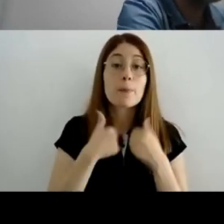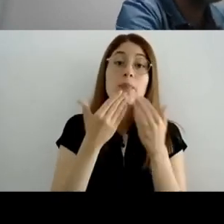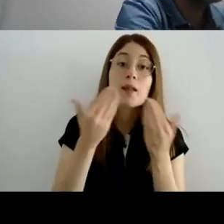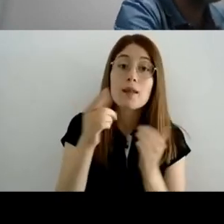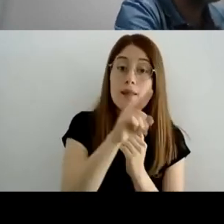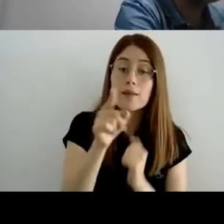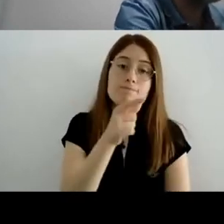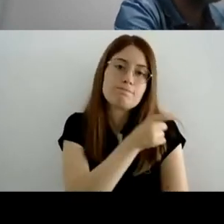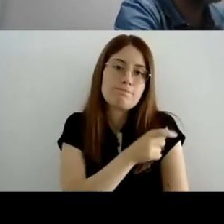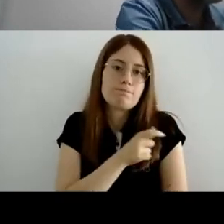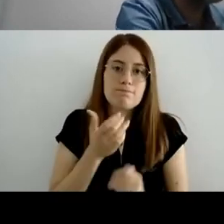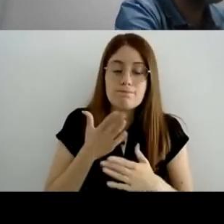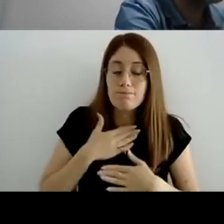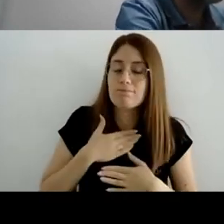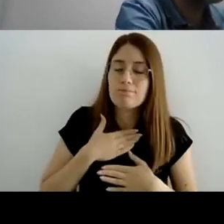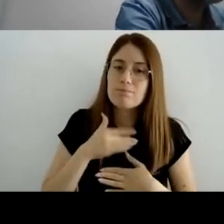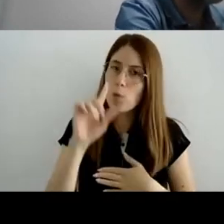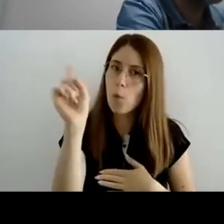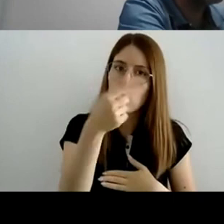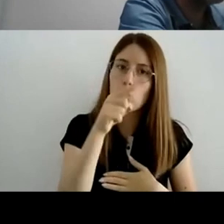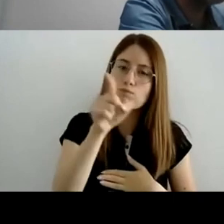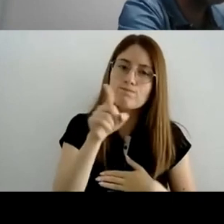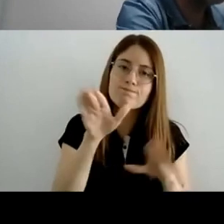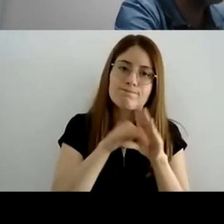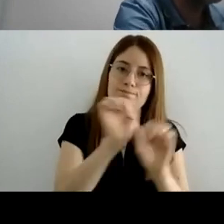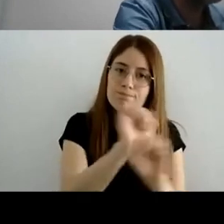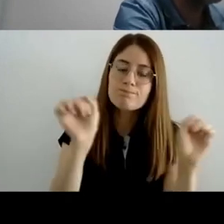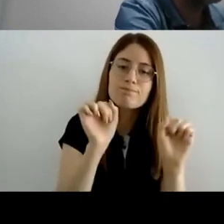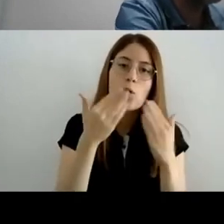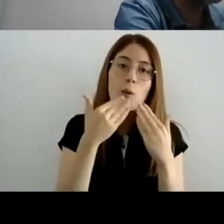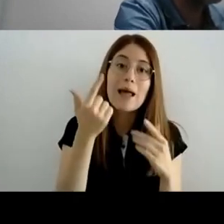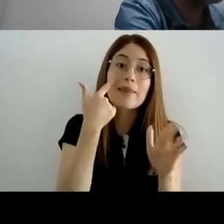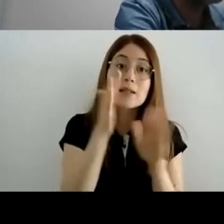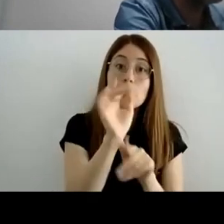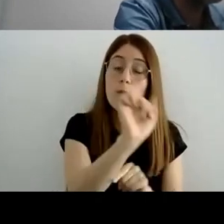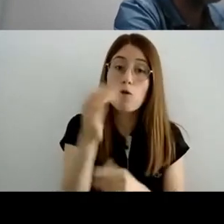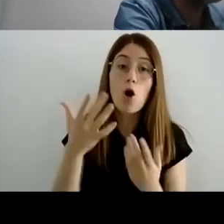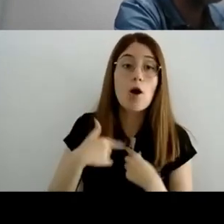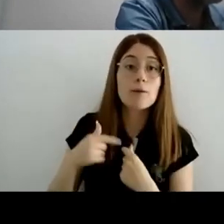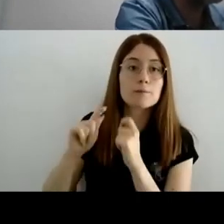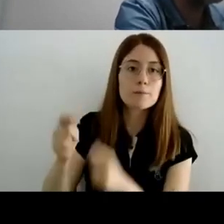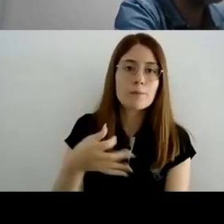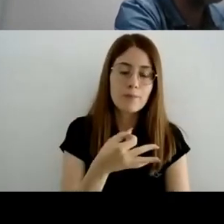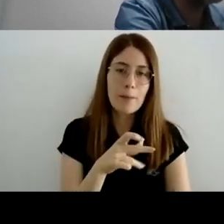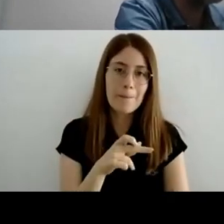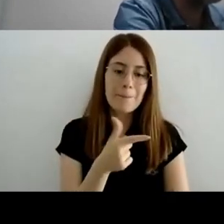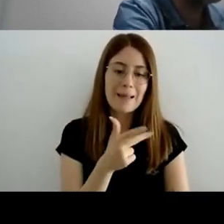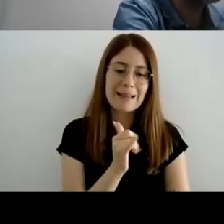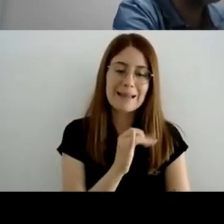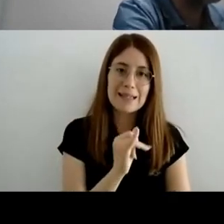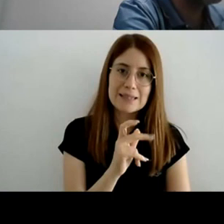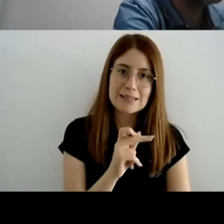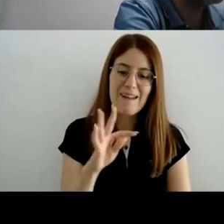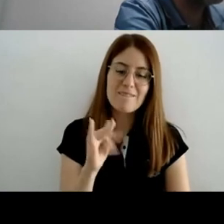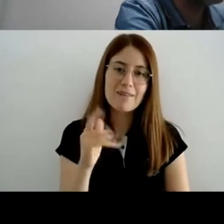em meu nome a todos, muito obrigado pelos vossos contributos, muito obrigado pelos vossos exemplos e passo a palavra à Patrícia Ferreira, que irá dar por